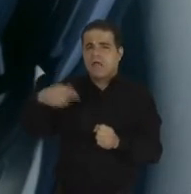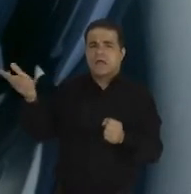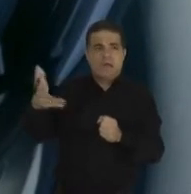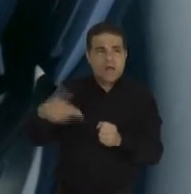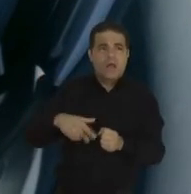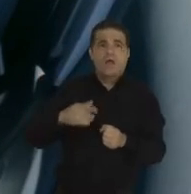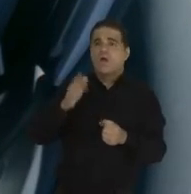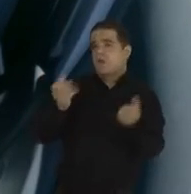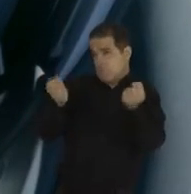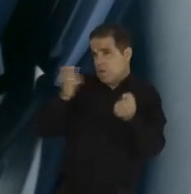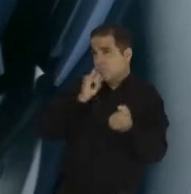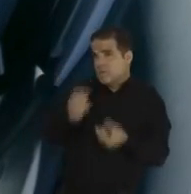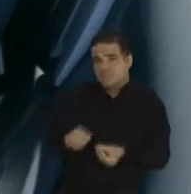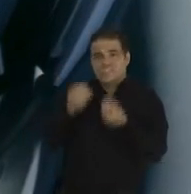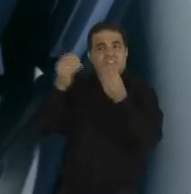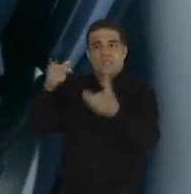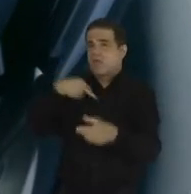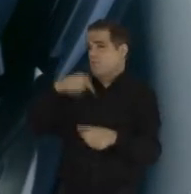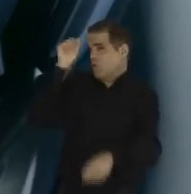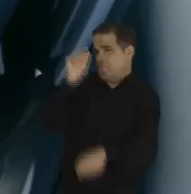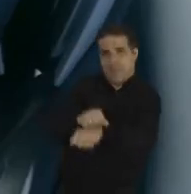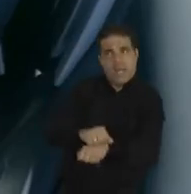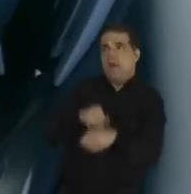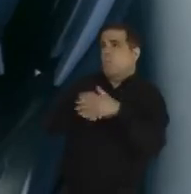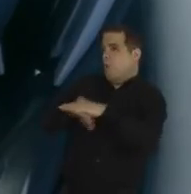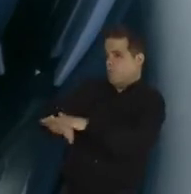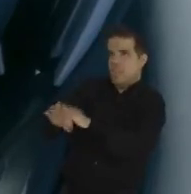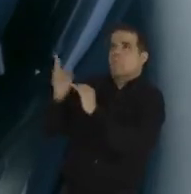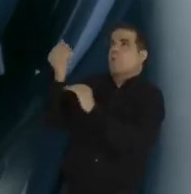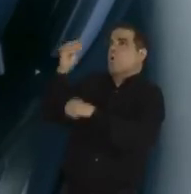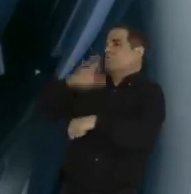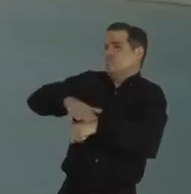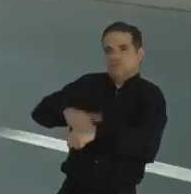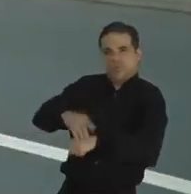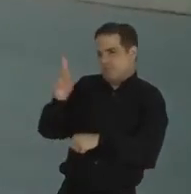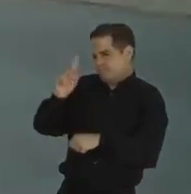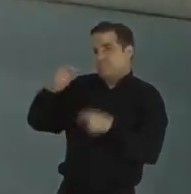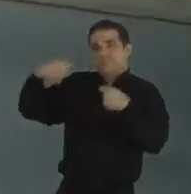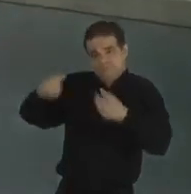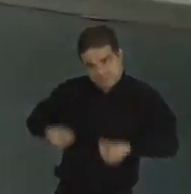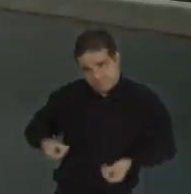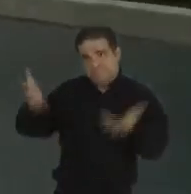um carro de entrega por exemplo ele não pode ficar parado na garagem nesse tempo também né